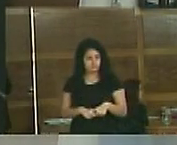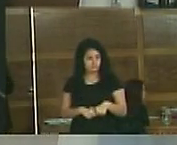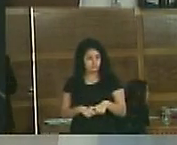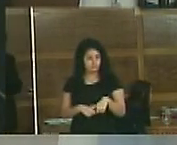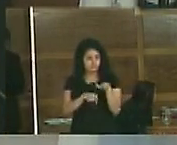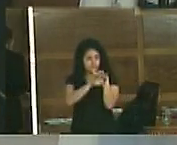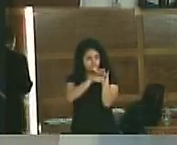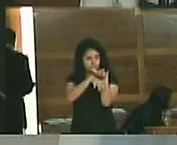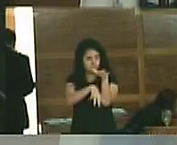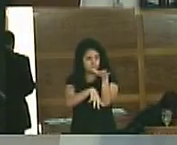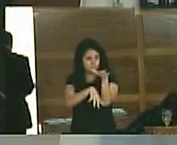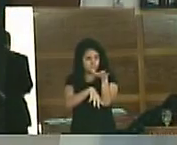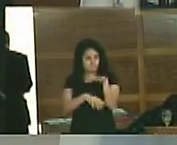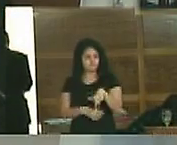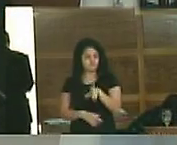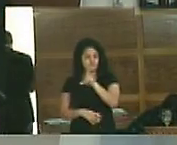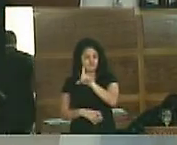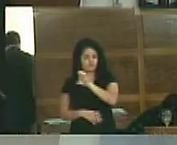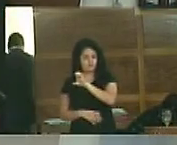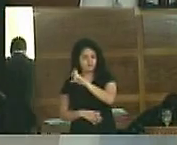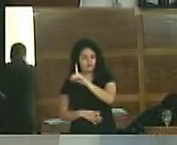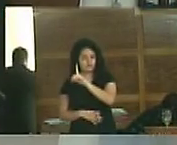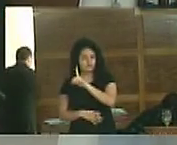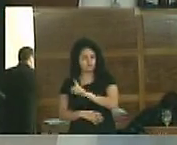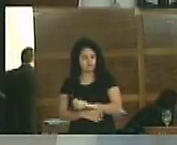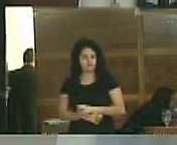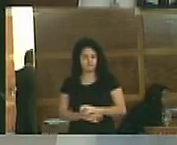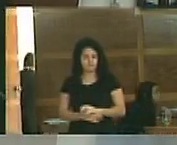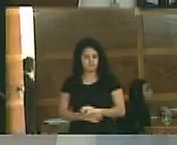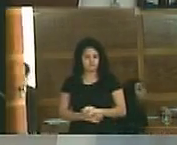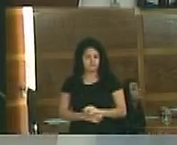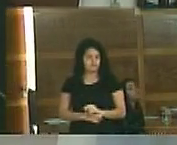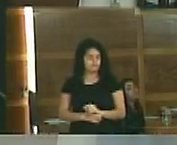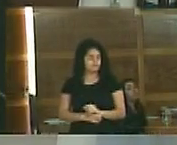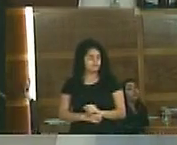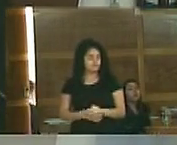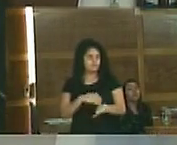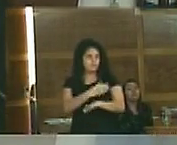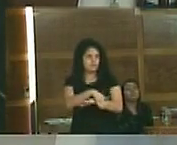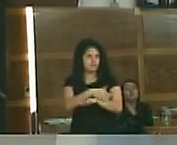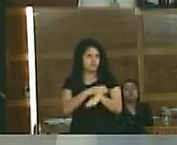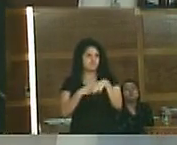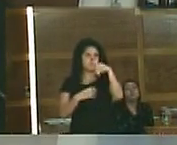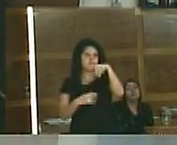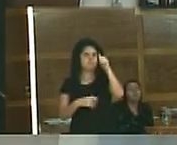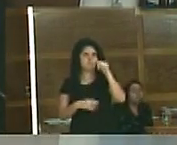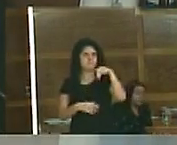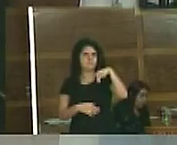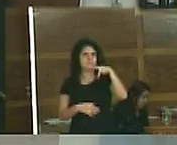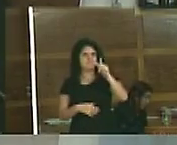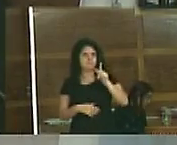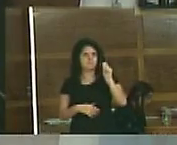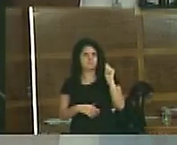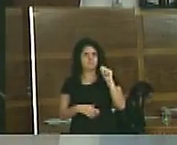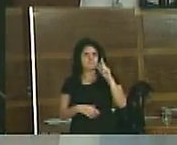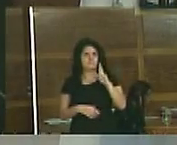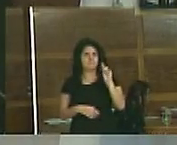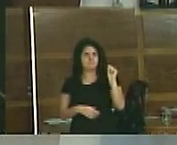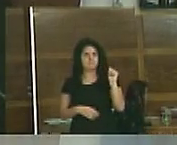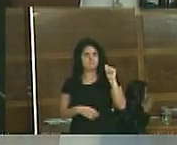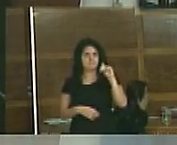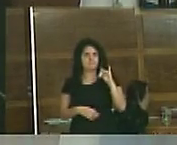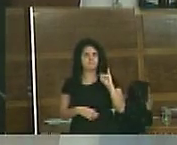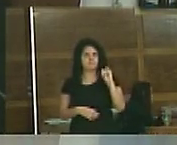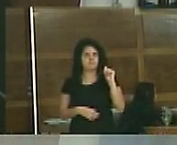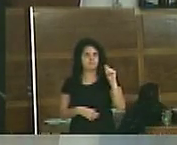de lâmpadas de mercúrio por lâmpadas de LED, ali na rua Mangaratiba, na Japuíba. Eu